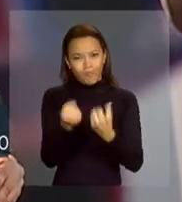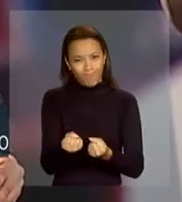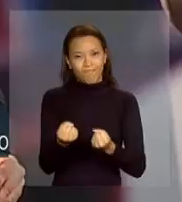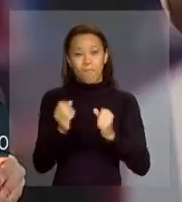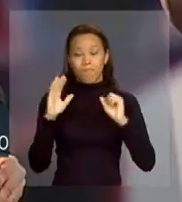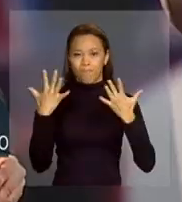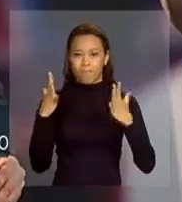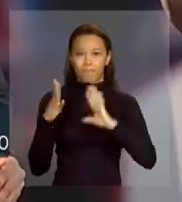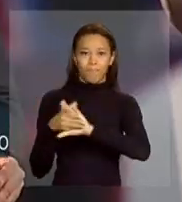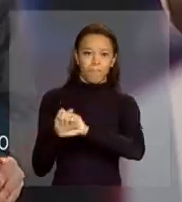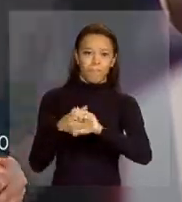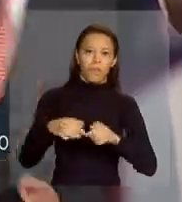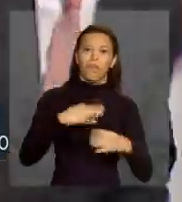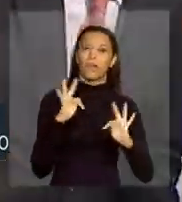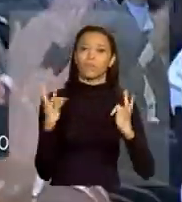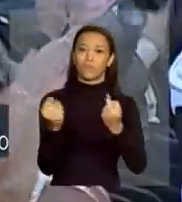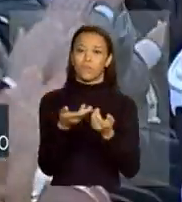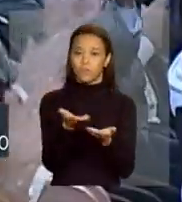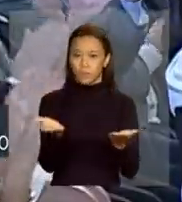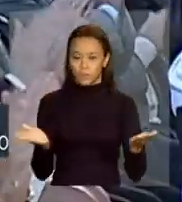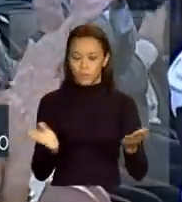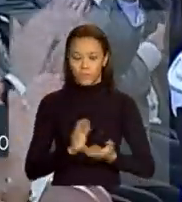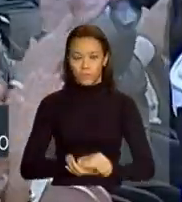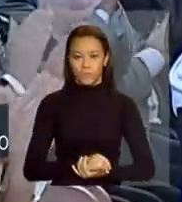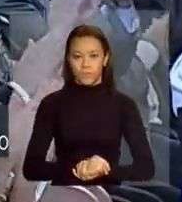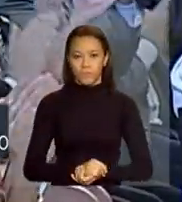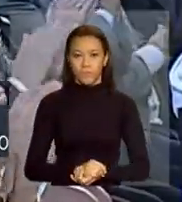presidente Parabéns a todos e